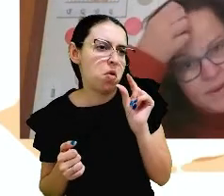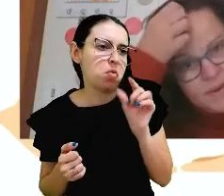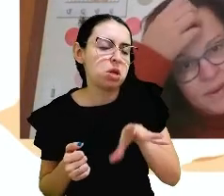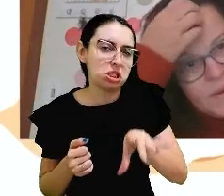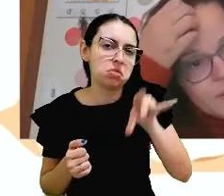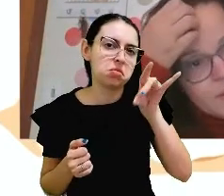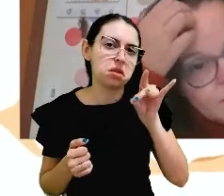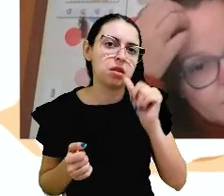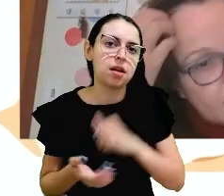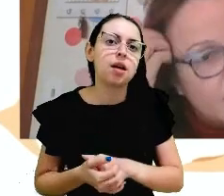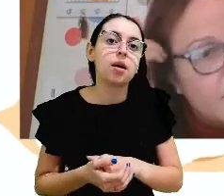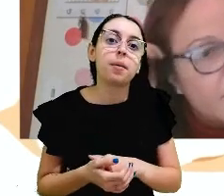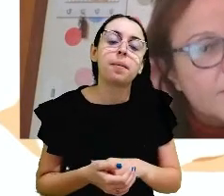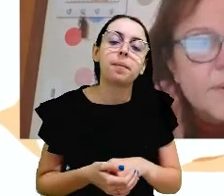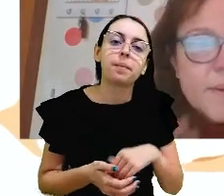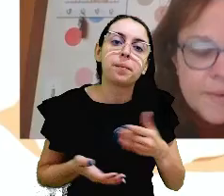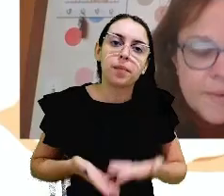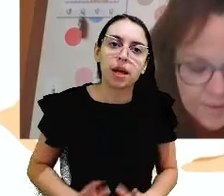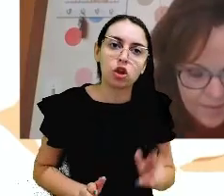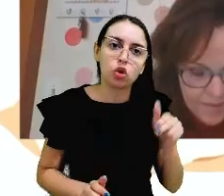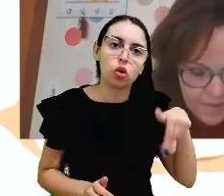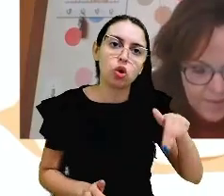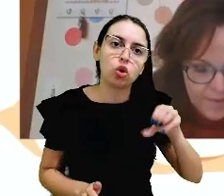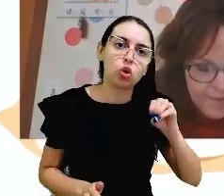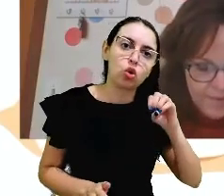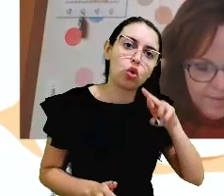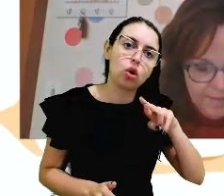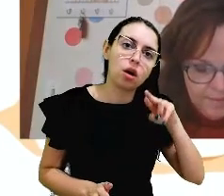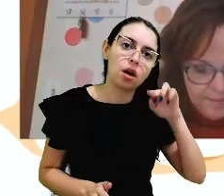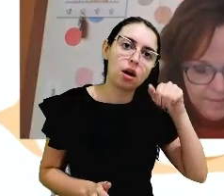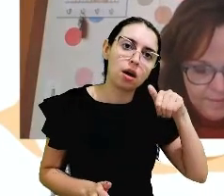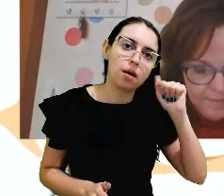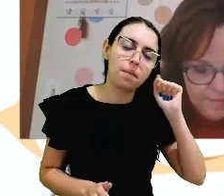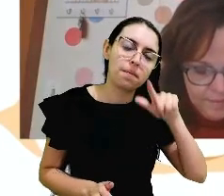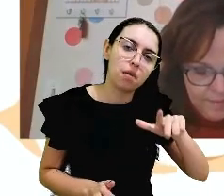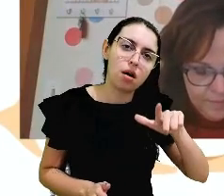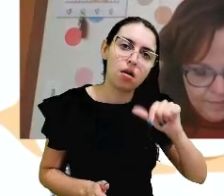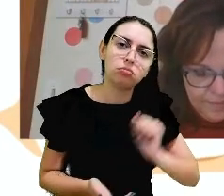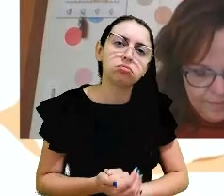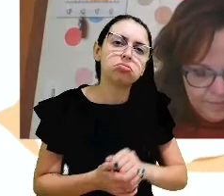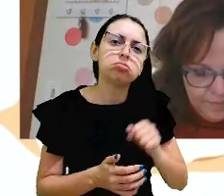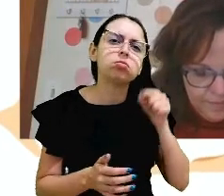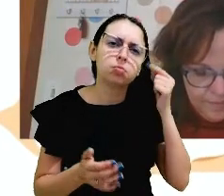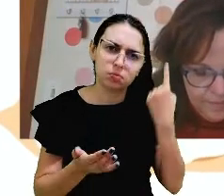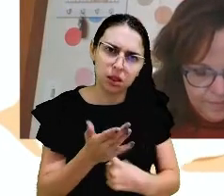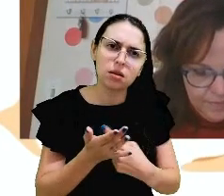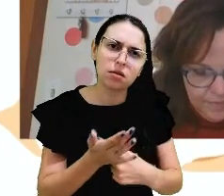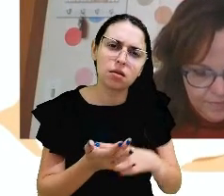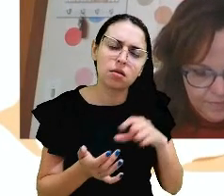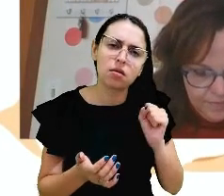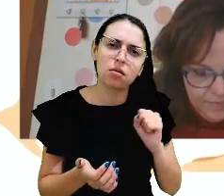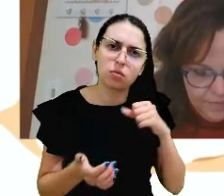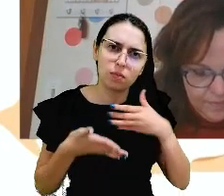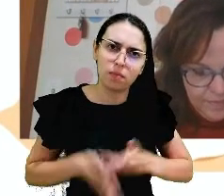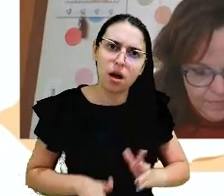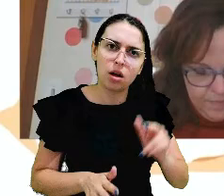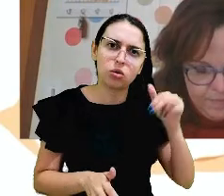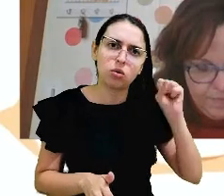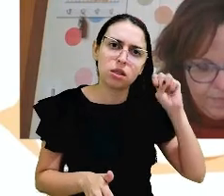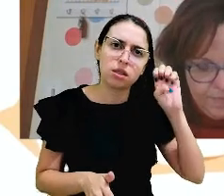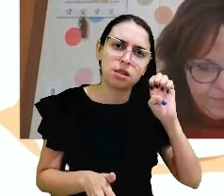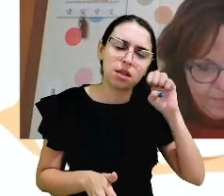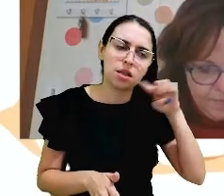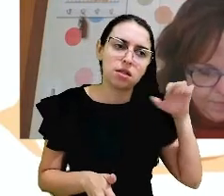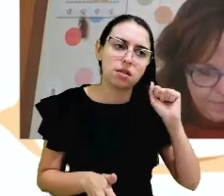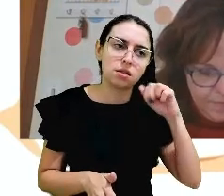com relação ao parto normal, porque a gente sempre tem alguma questão que nos obriga a ter uma cesariana, a gente chega a ter